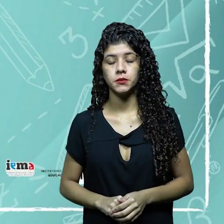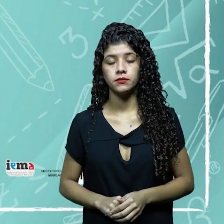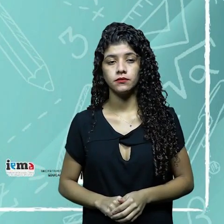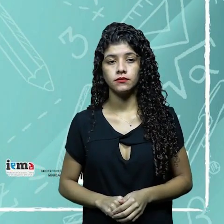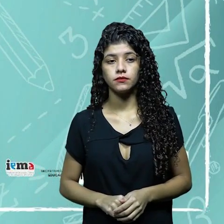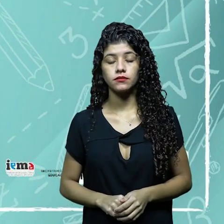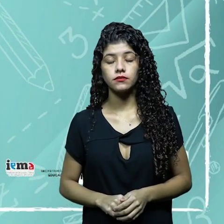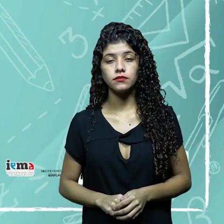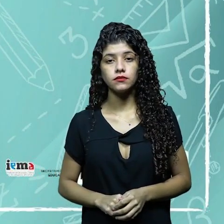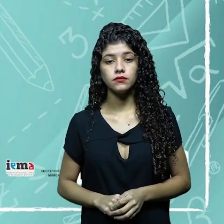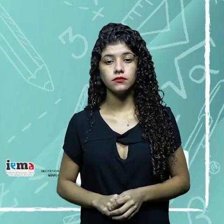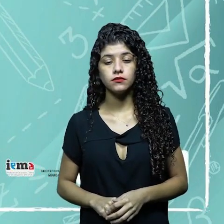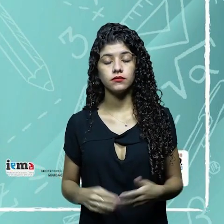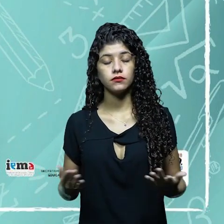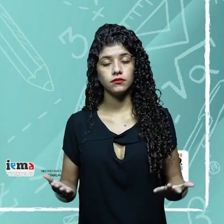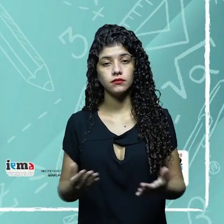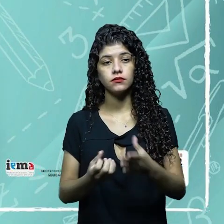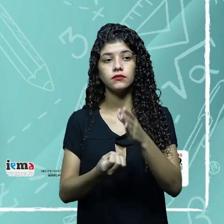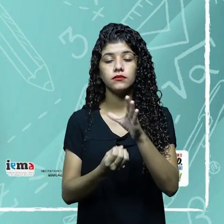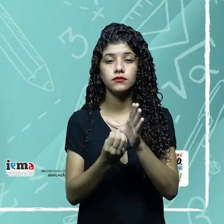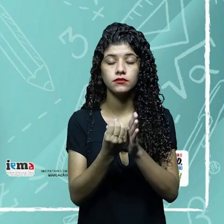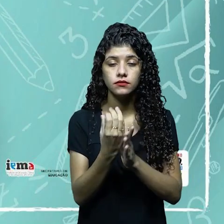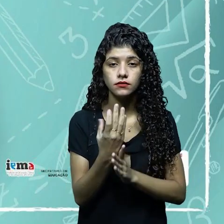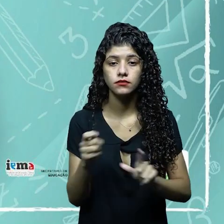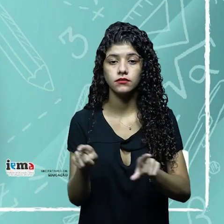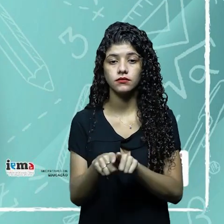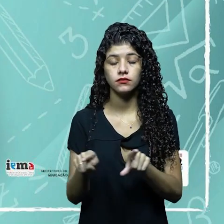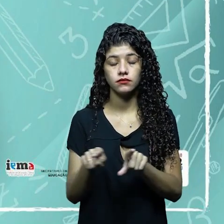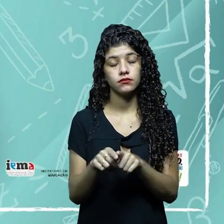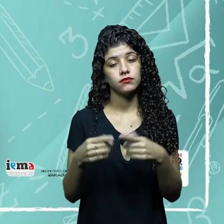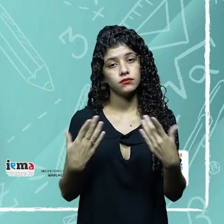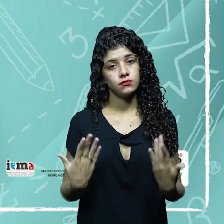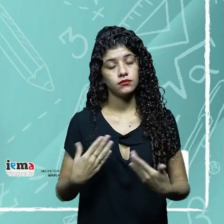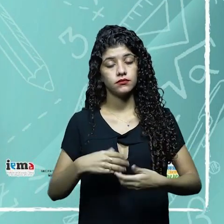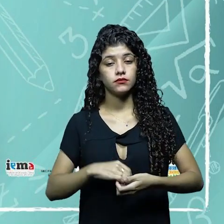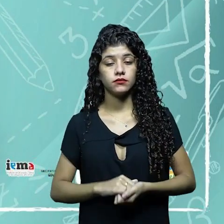a origem e considerar o plano cartesiano, mas ele